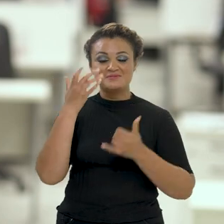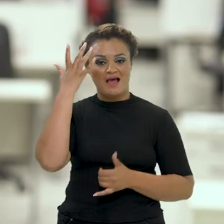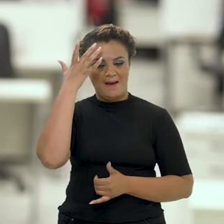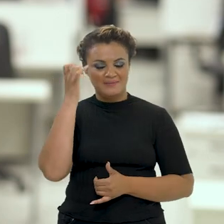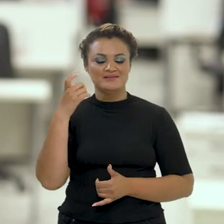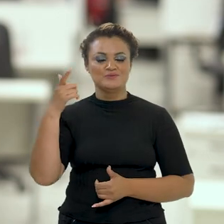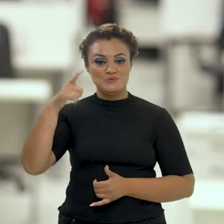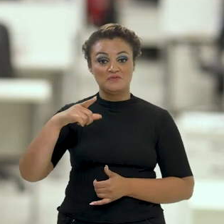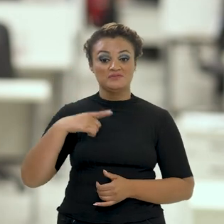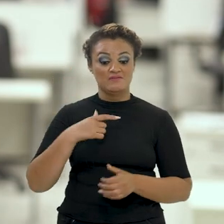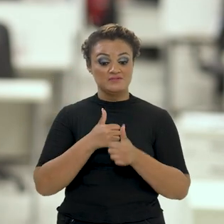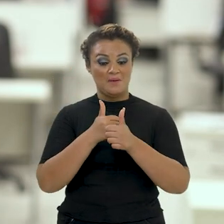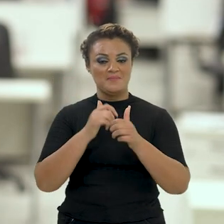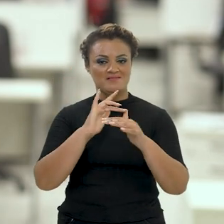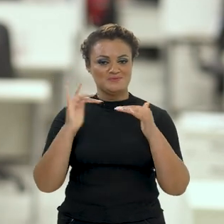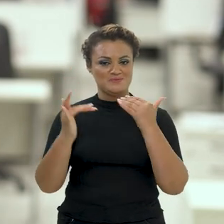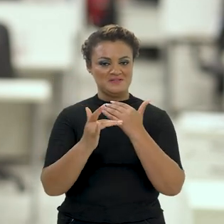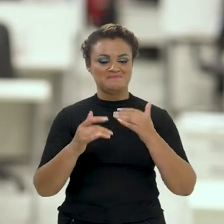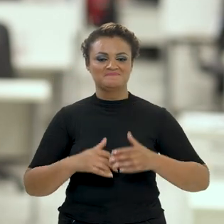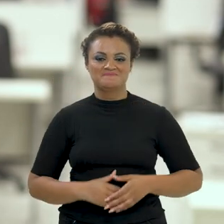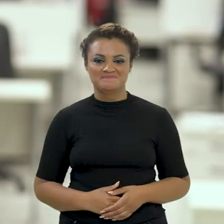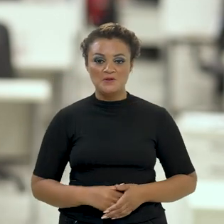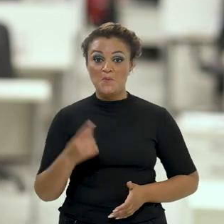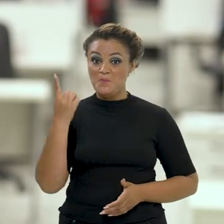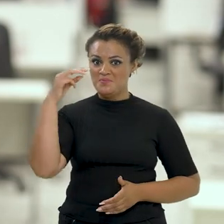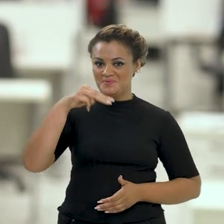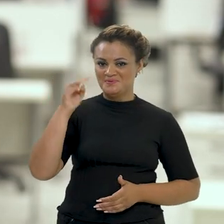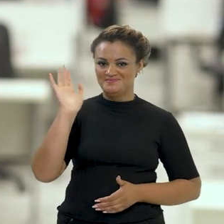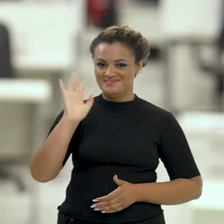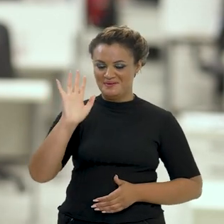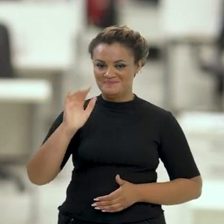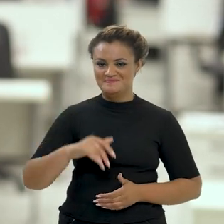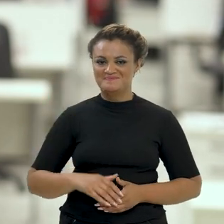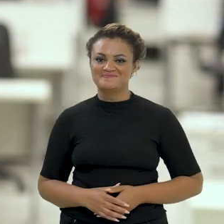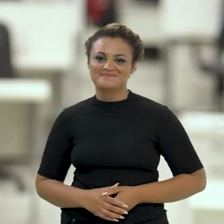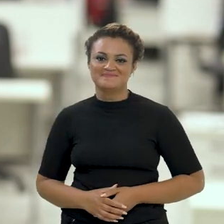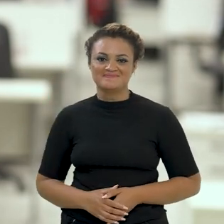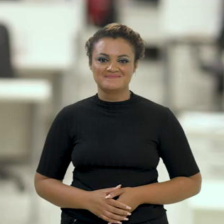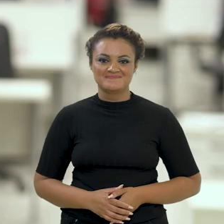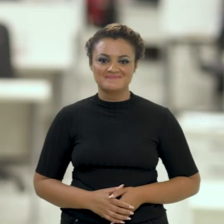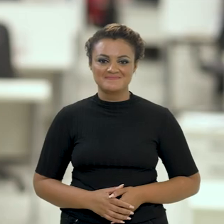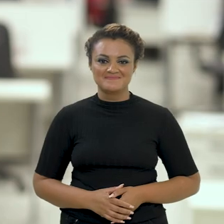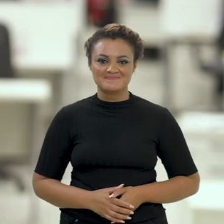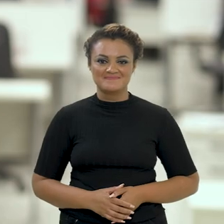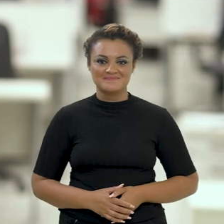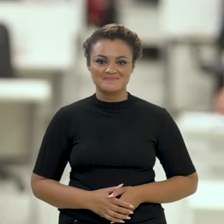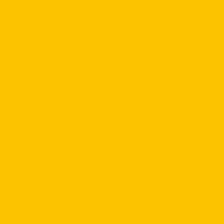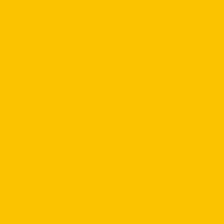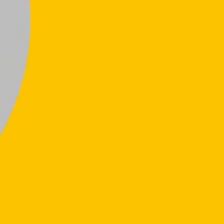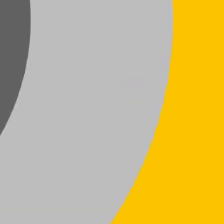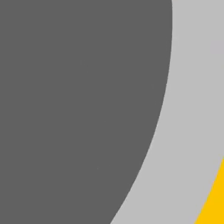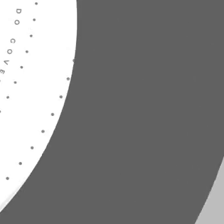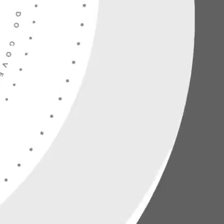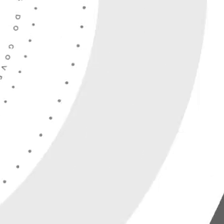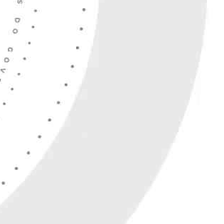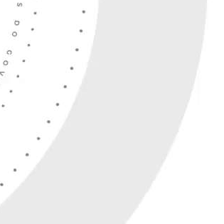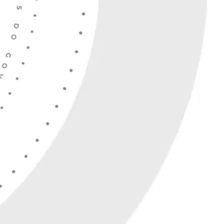Amanhã voltamos com as principais notícias do dia em apenas um minuto. Até lá, siga com a gente nas redes sociais.